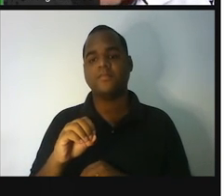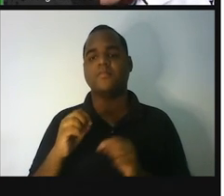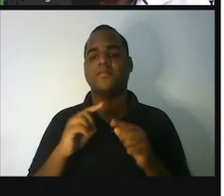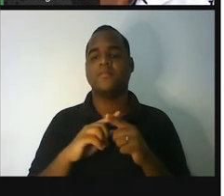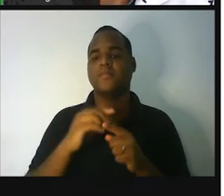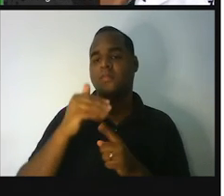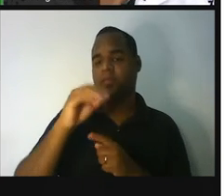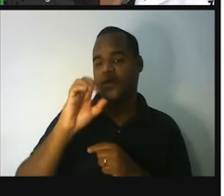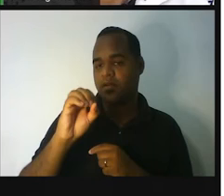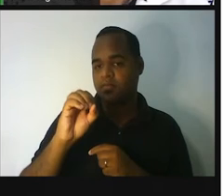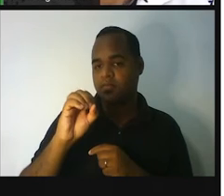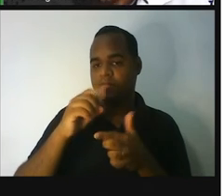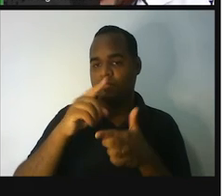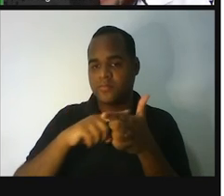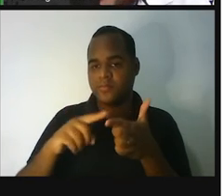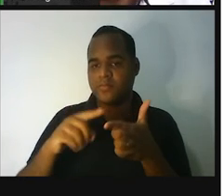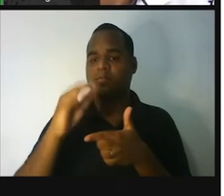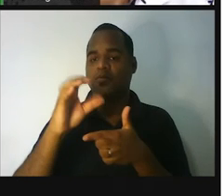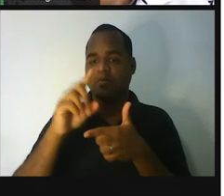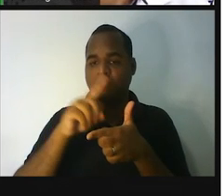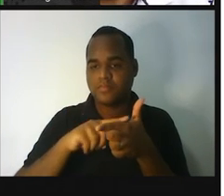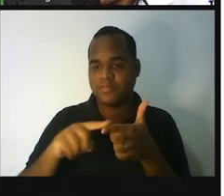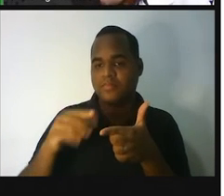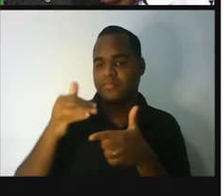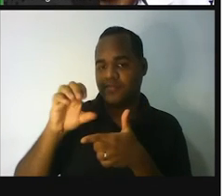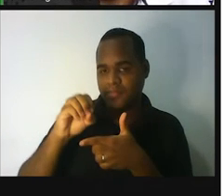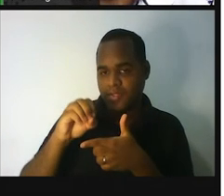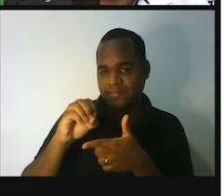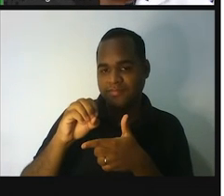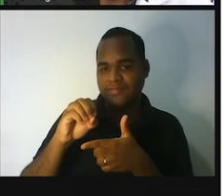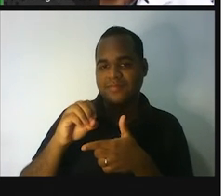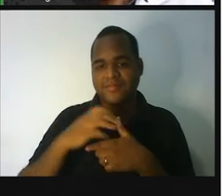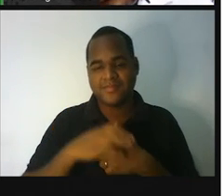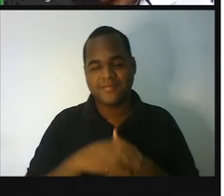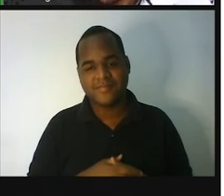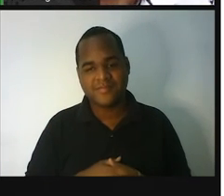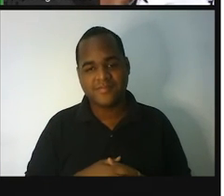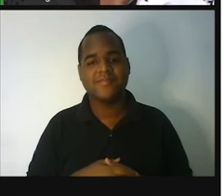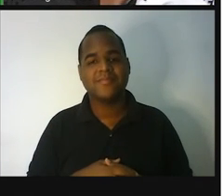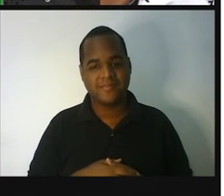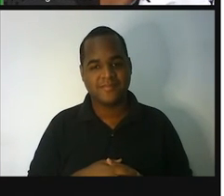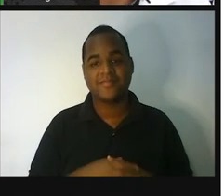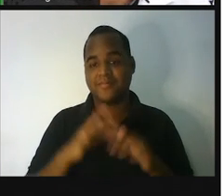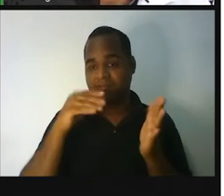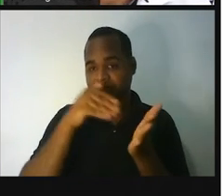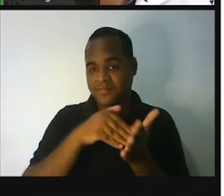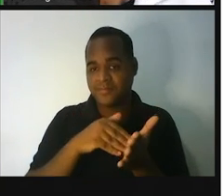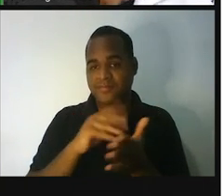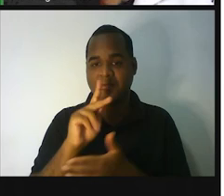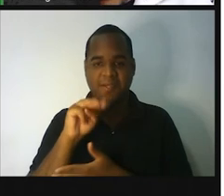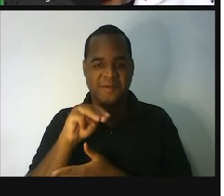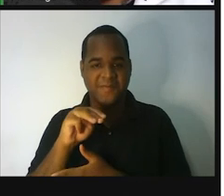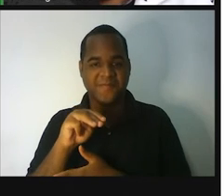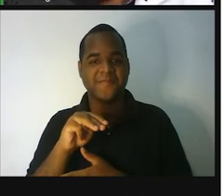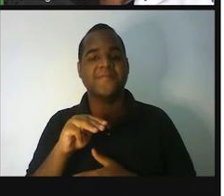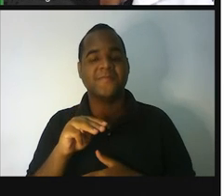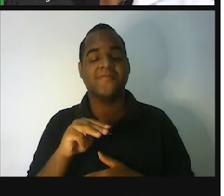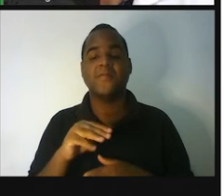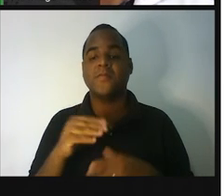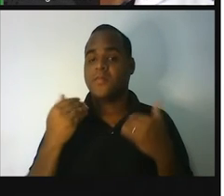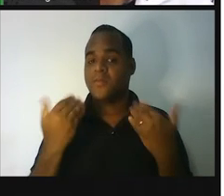10 fatos e resultados de 1 até chegar nos blocos